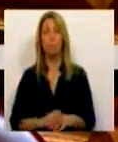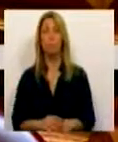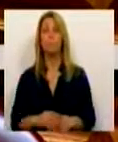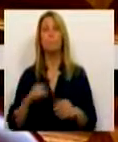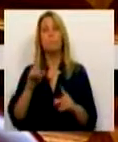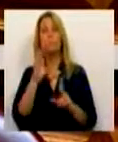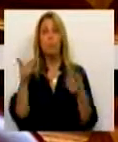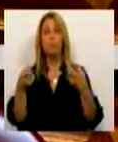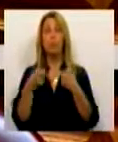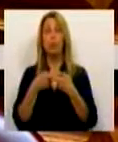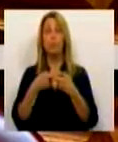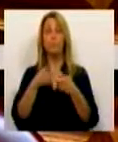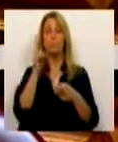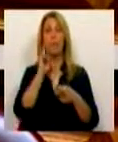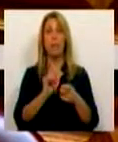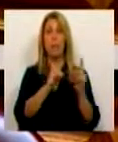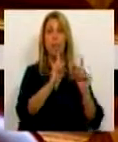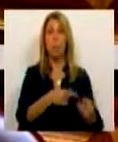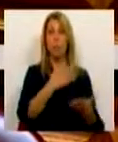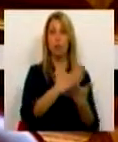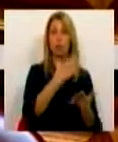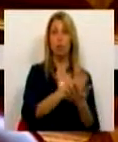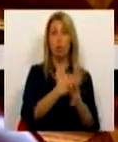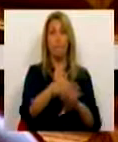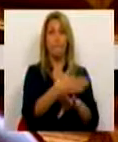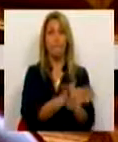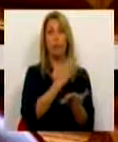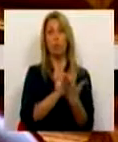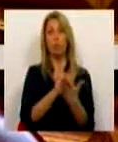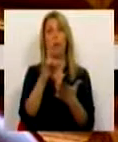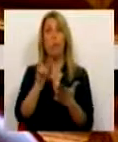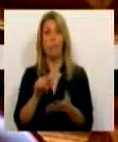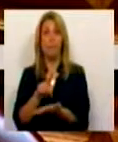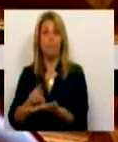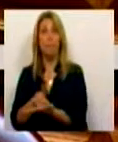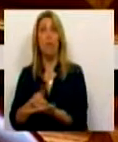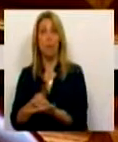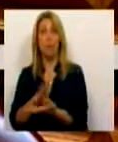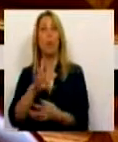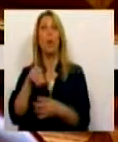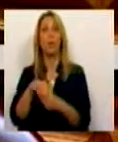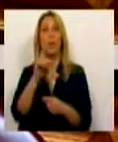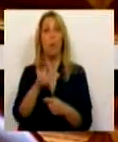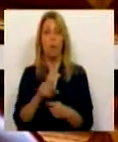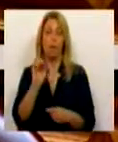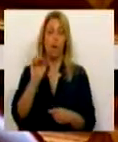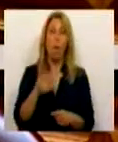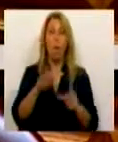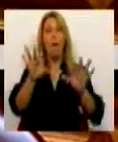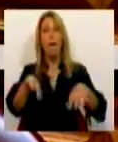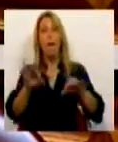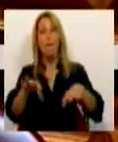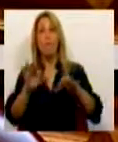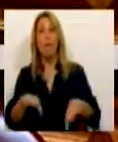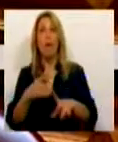o calendário de início e de fim da educação pré-escolar e do primeiro ciclo implicaria ou antecipar o final das atividades da